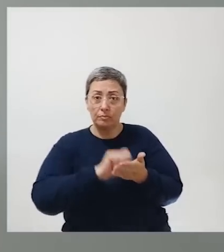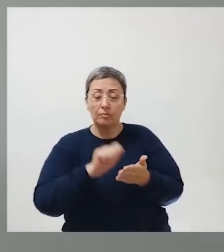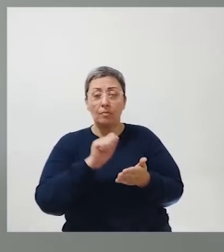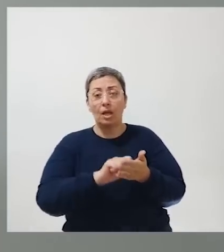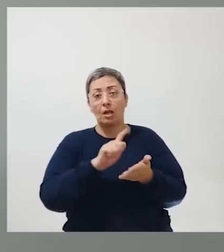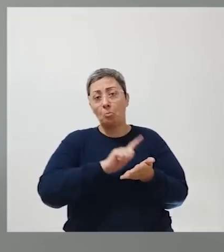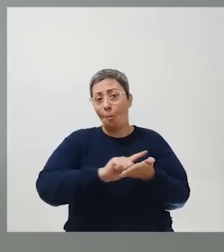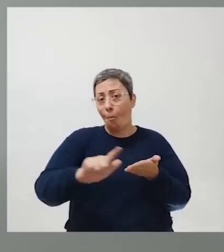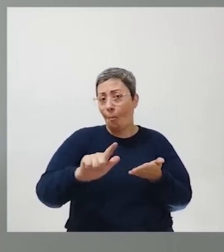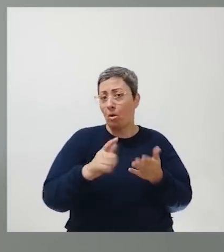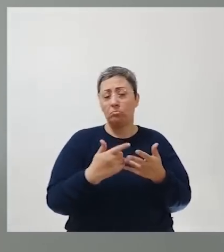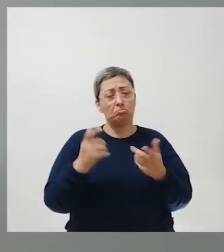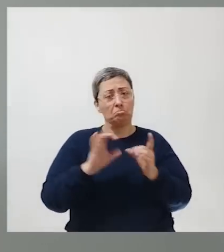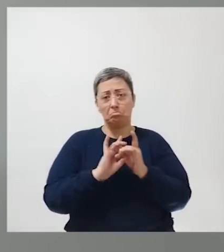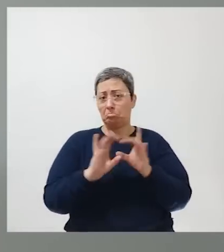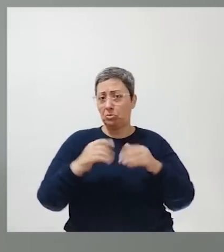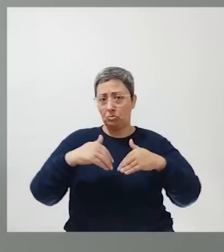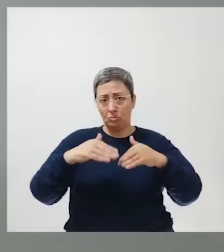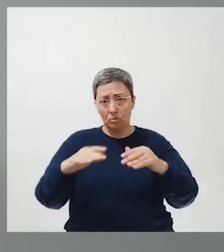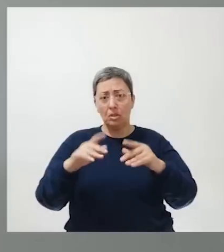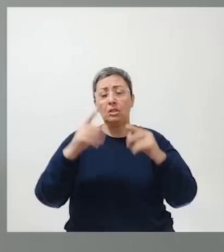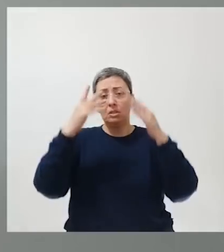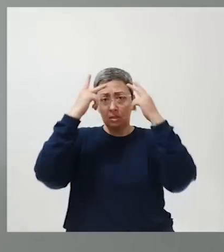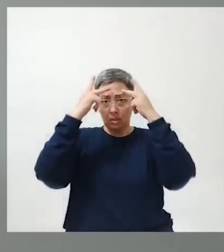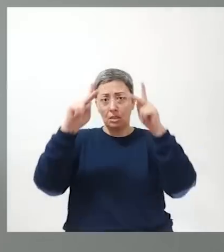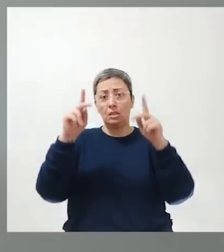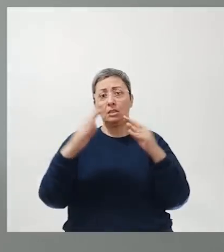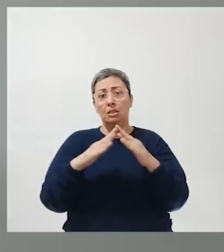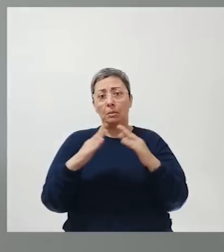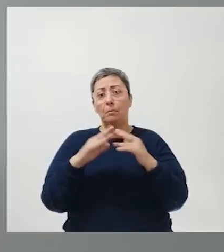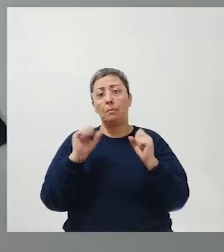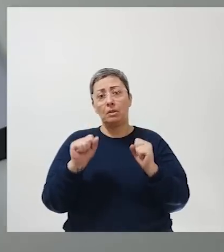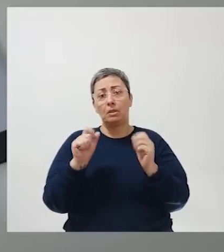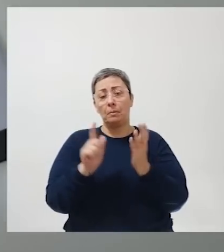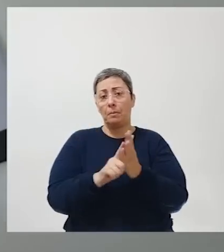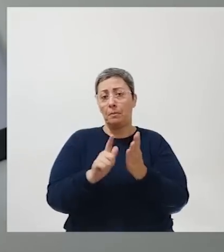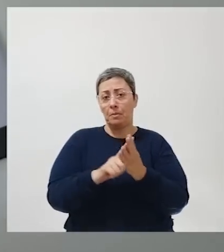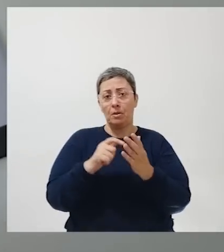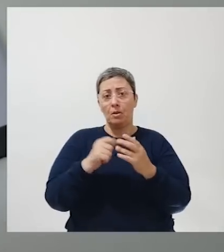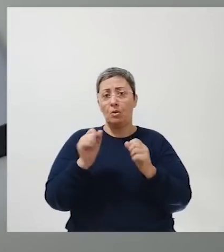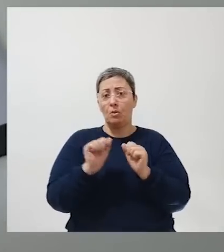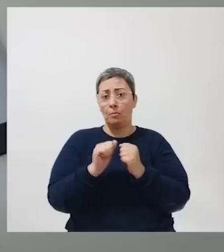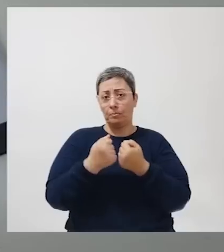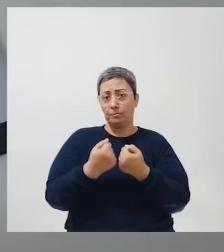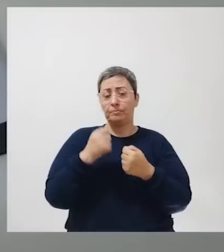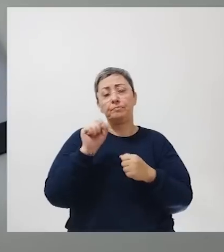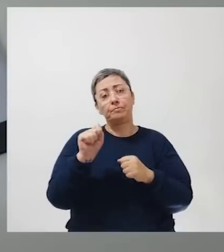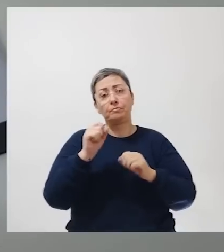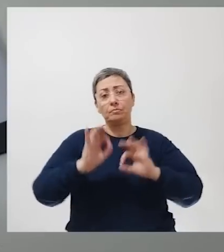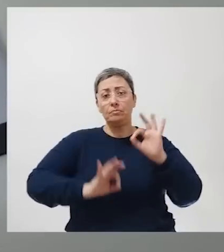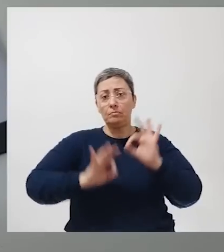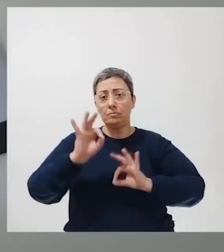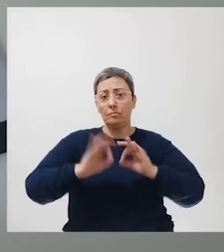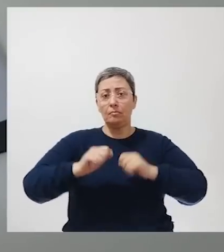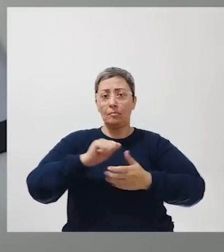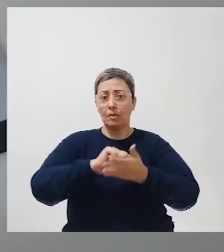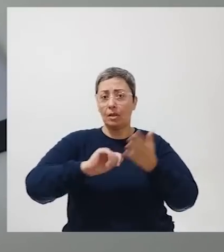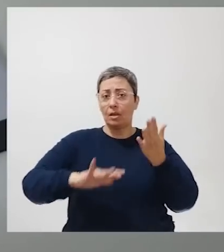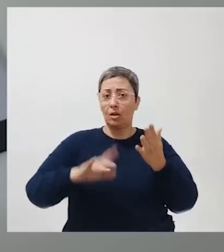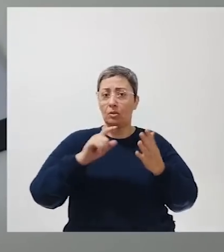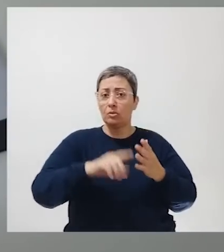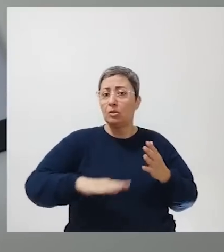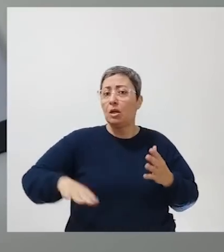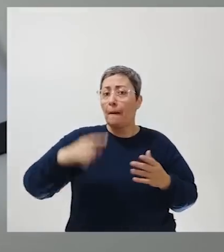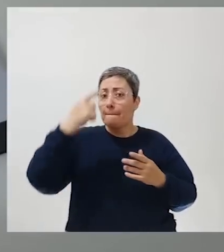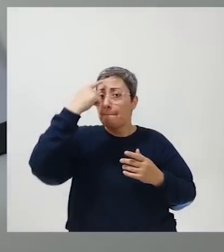sem linhas, o que vocês tiverem em casa. Pode até ser num saquinho de pão. Nós sempre preparamos as atividades em cima do que as